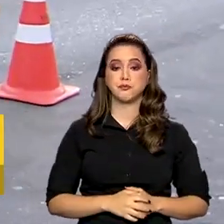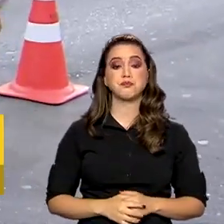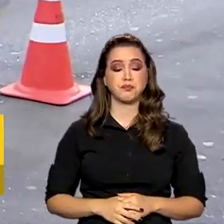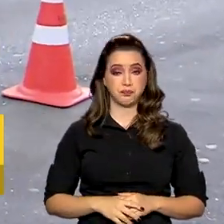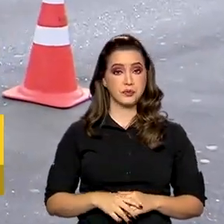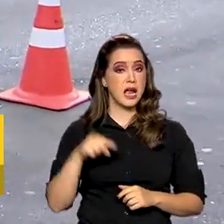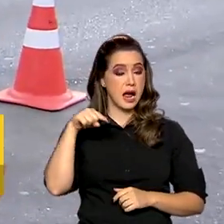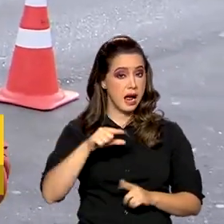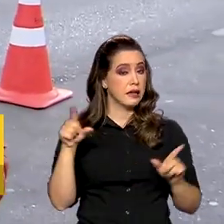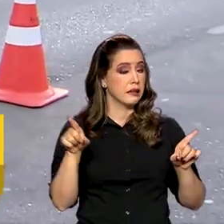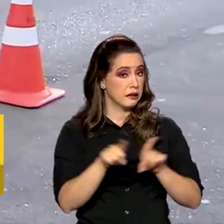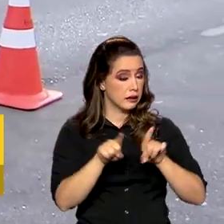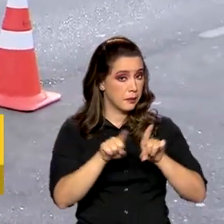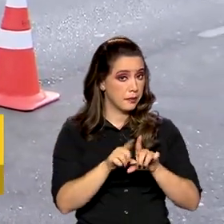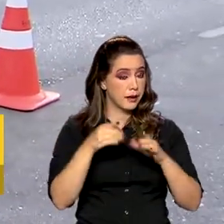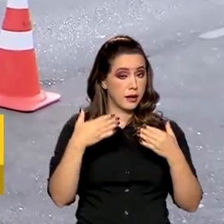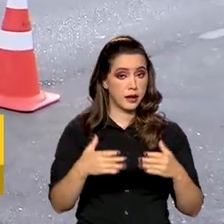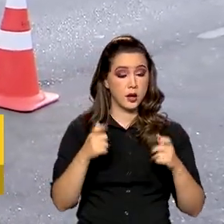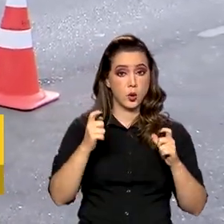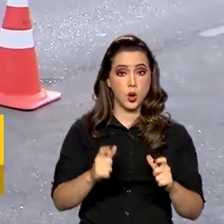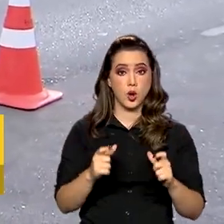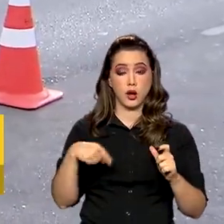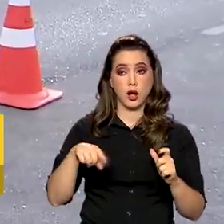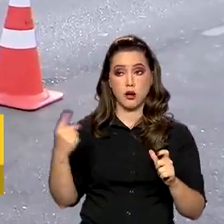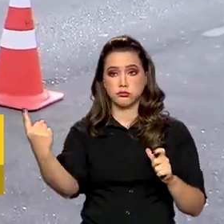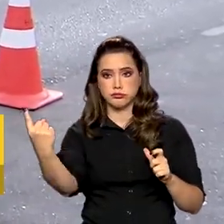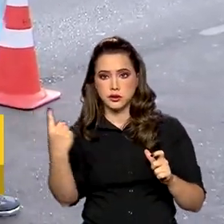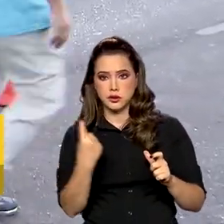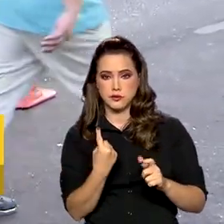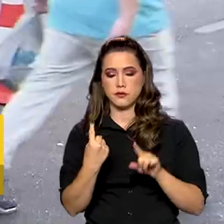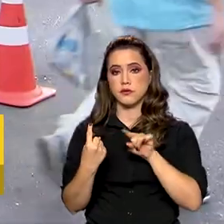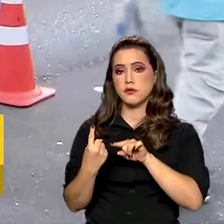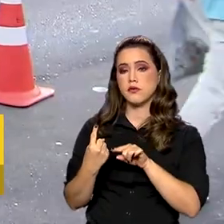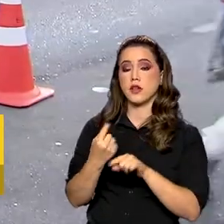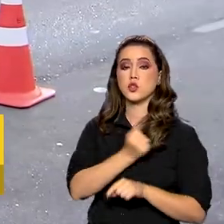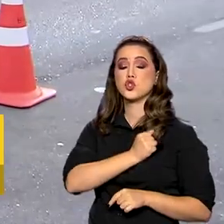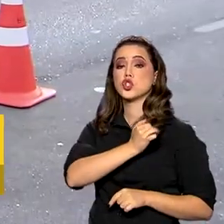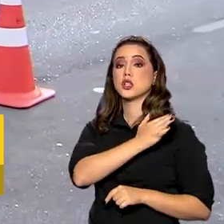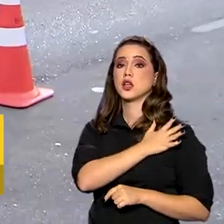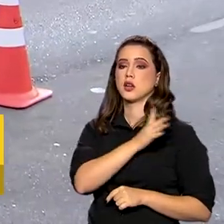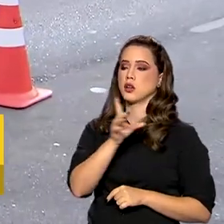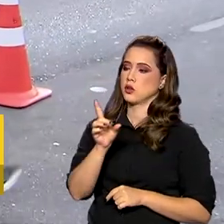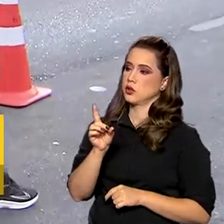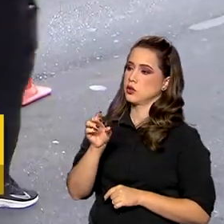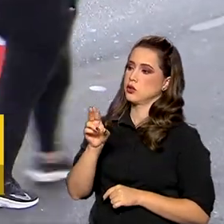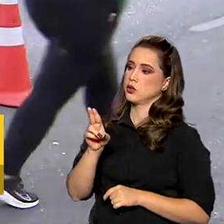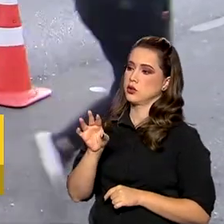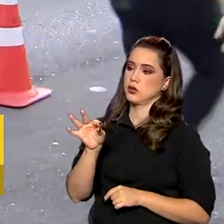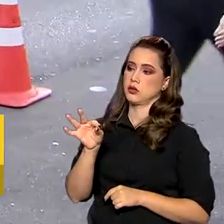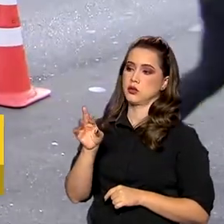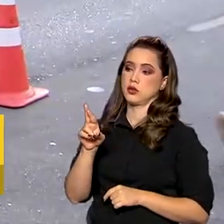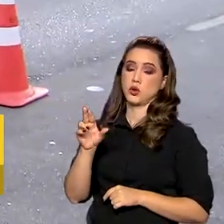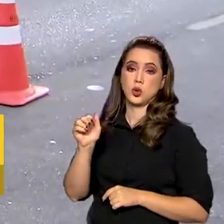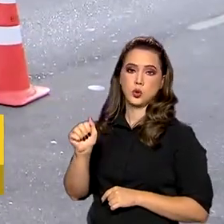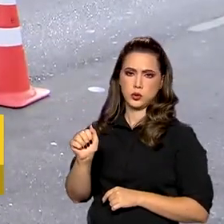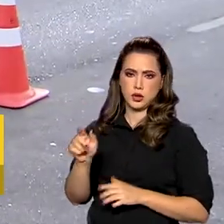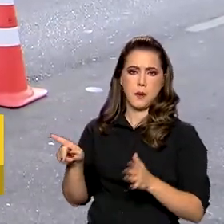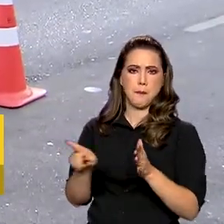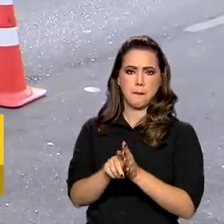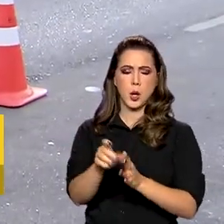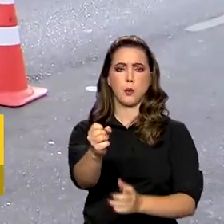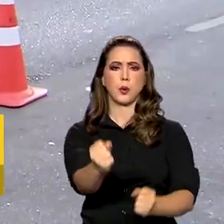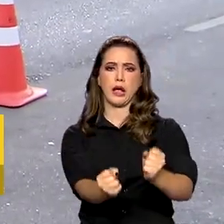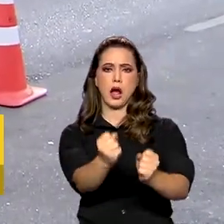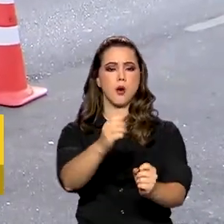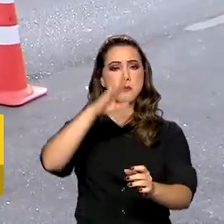esse camarote, é onde vai chegar o comandante militar do Planalto, o general Dutra. Ele vai vir transportado por um veículo militar chamado